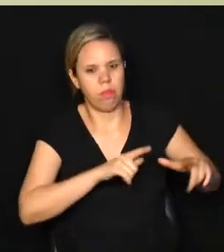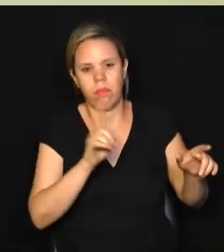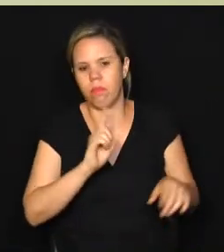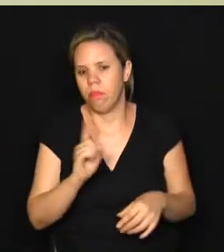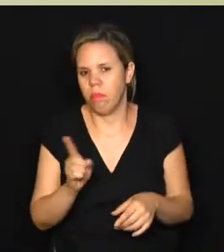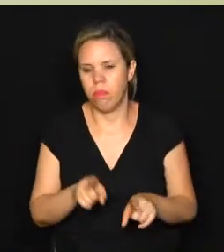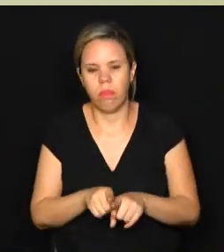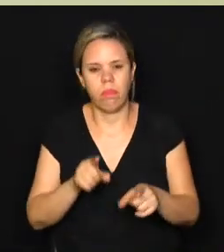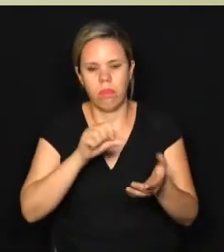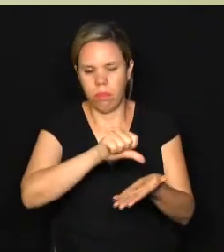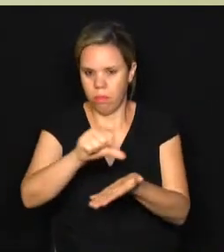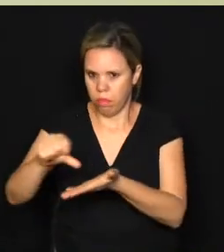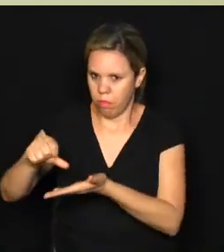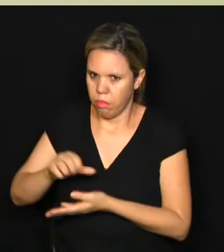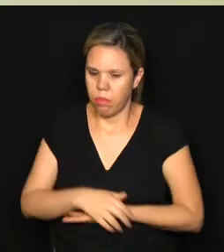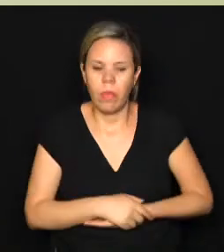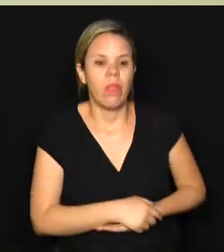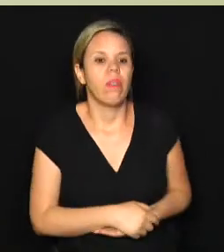também regionais.